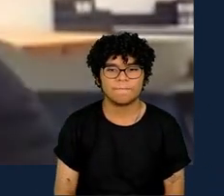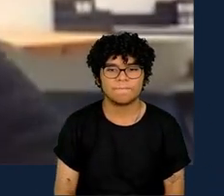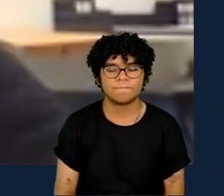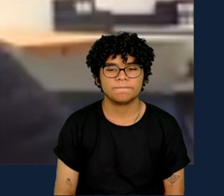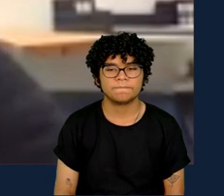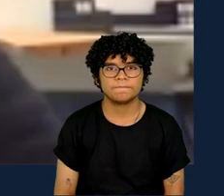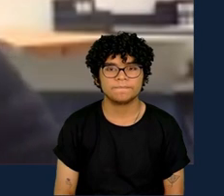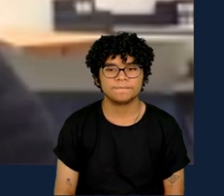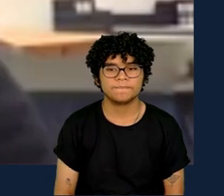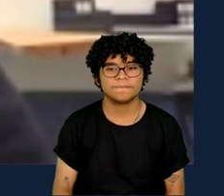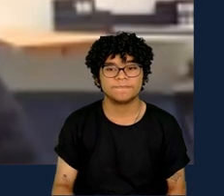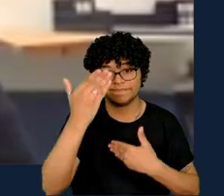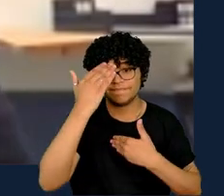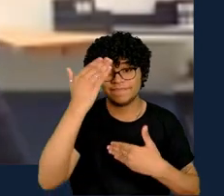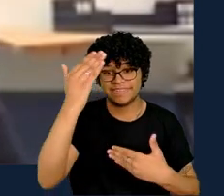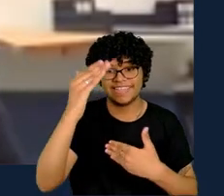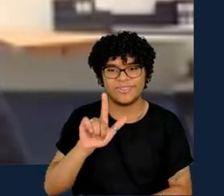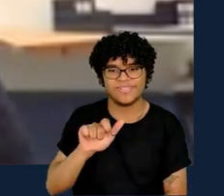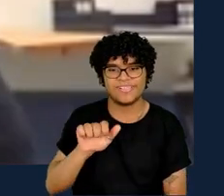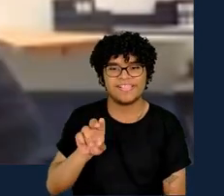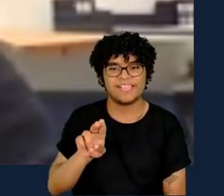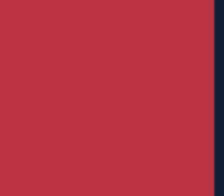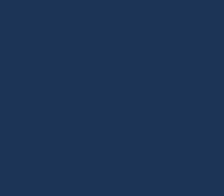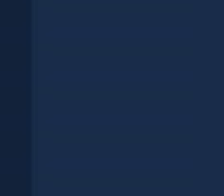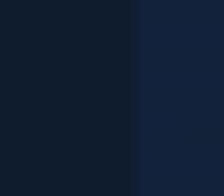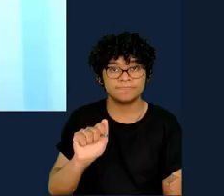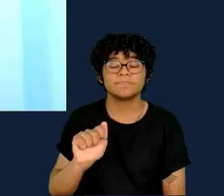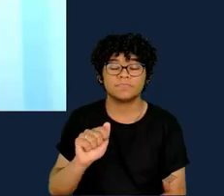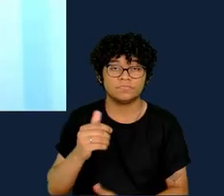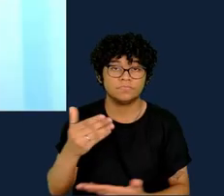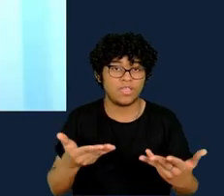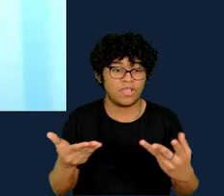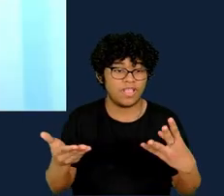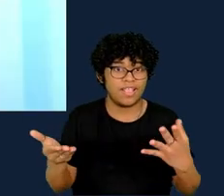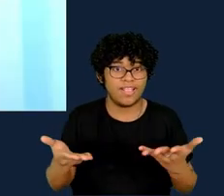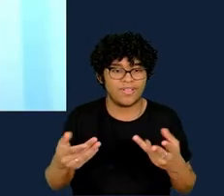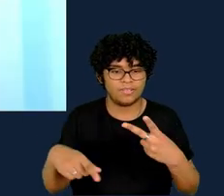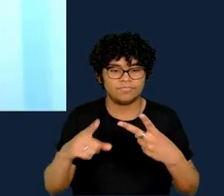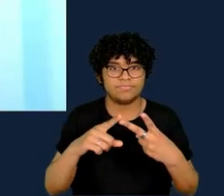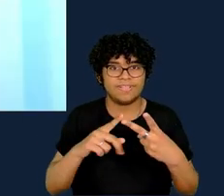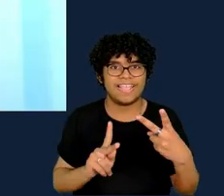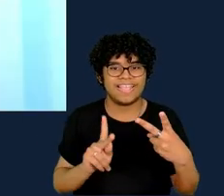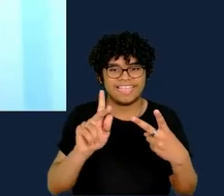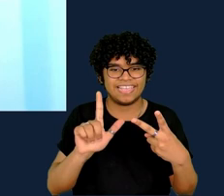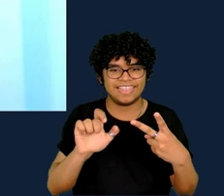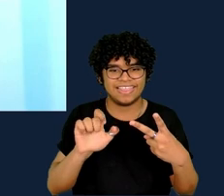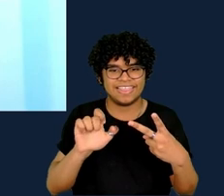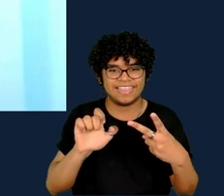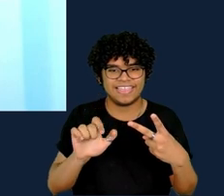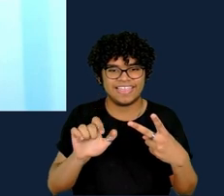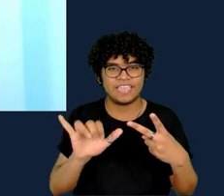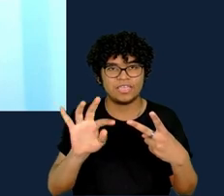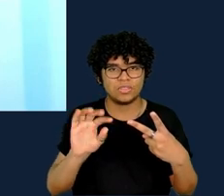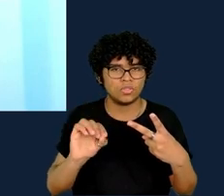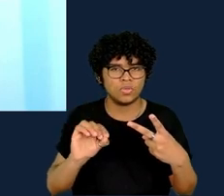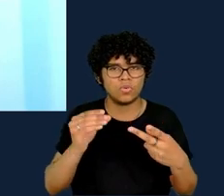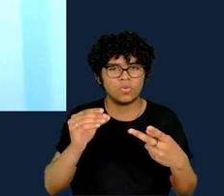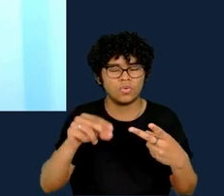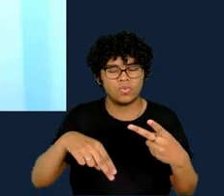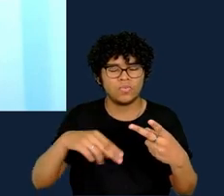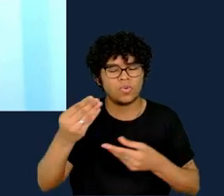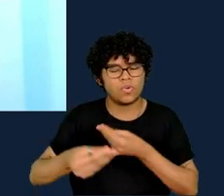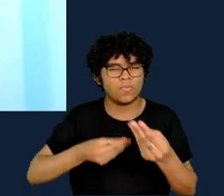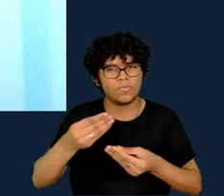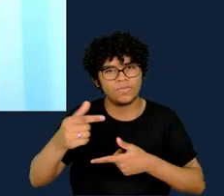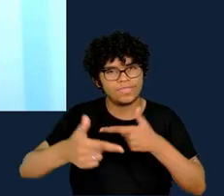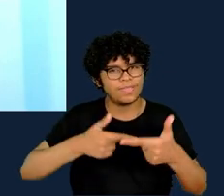Obrigado, Laura. Cleiton, conte para a gente um pouquinho como é o seu trabalho na GRIST, a sua cobertura